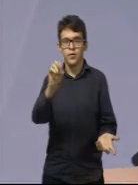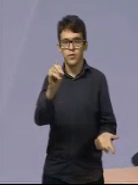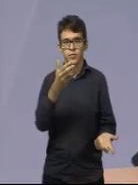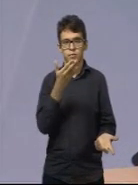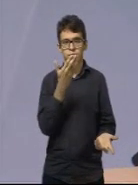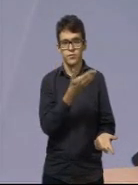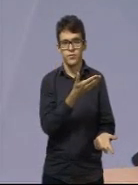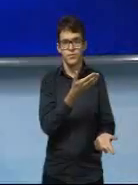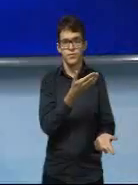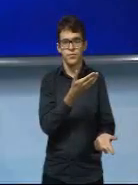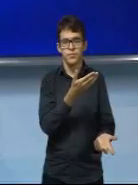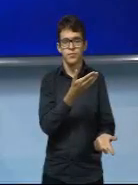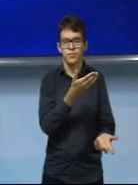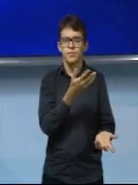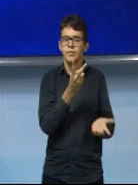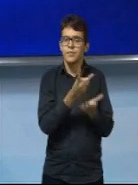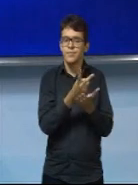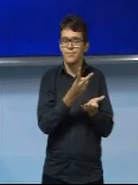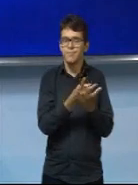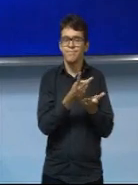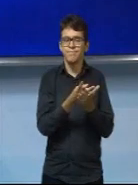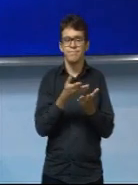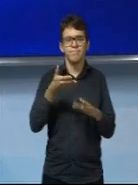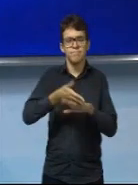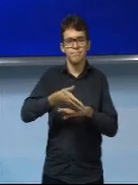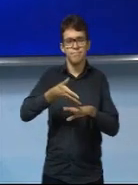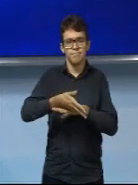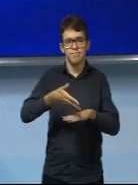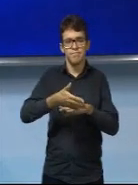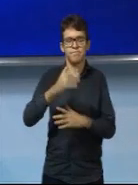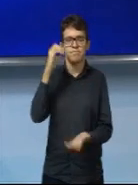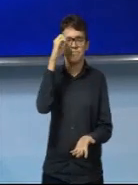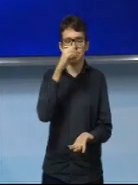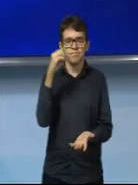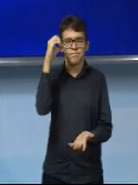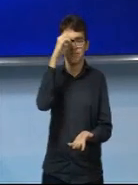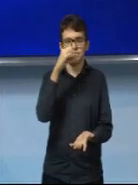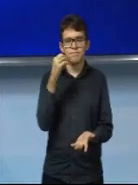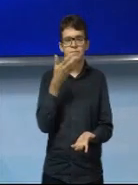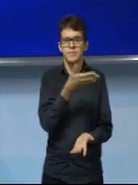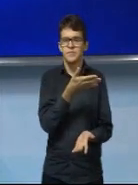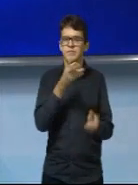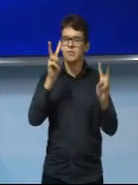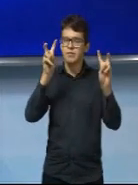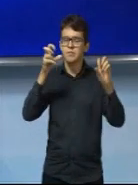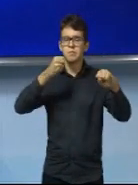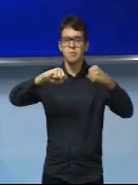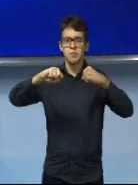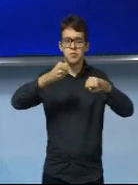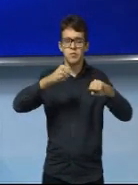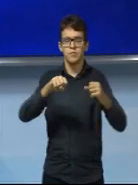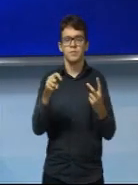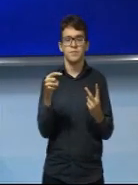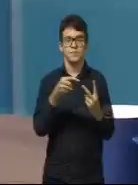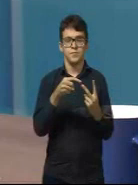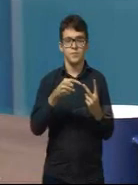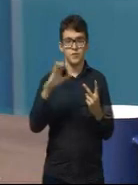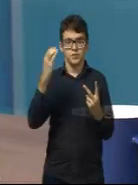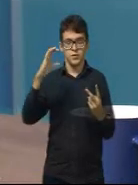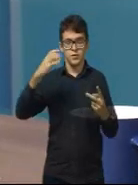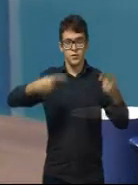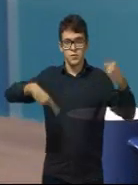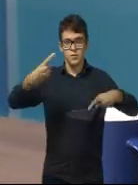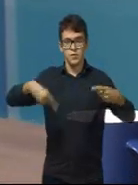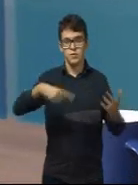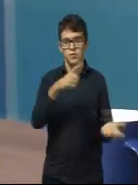nosso decano, e sempre aqui disposto a colaborar conosco nos mais variados temas que aqui refletimos. O cientista político e